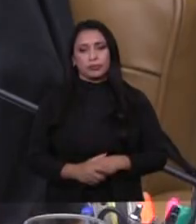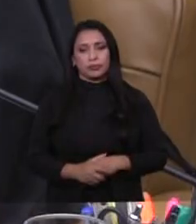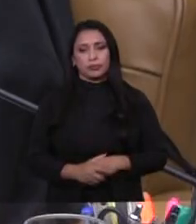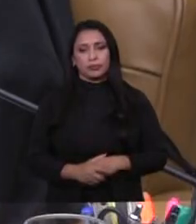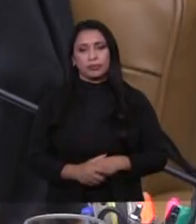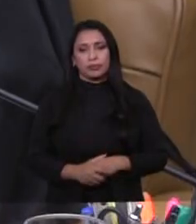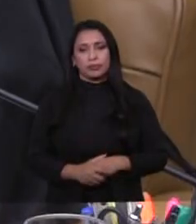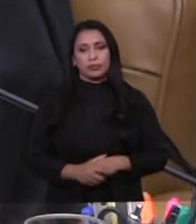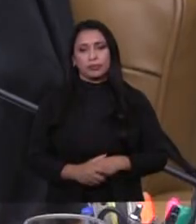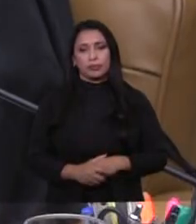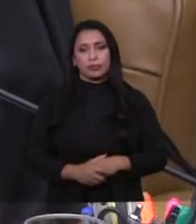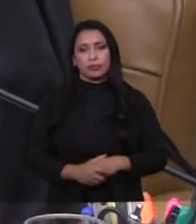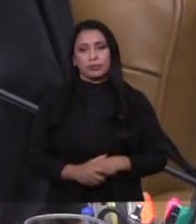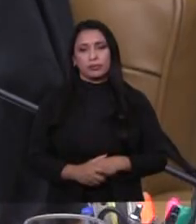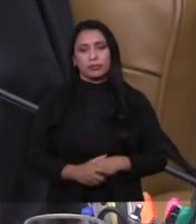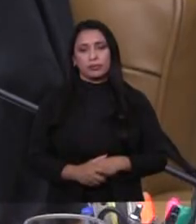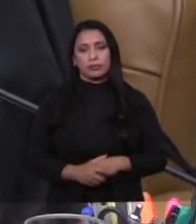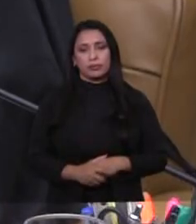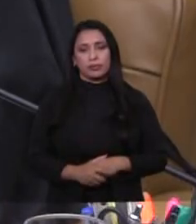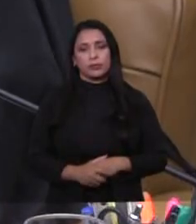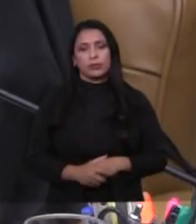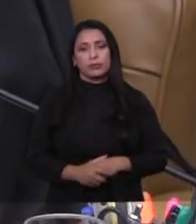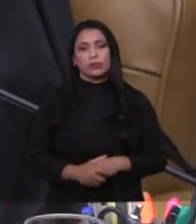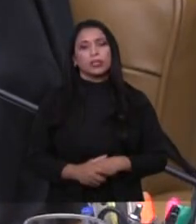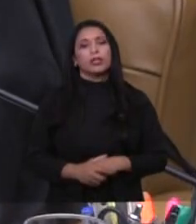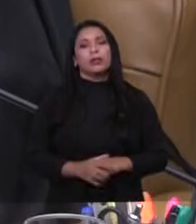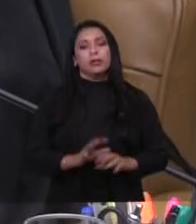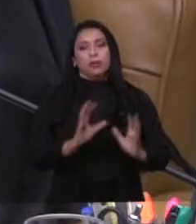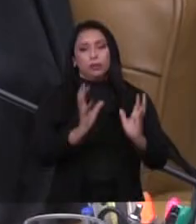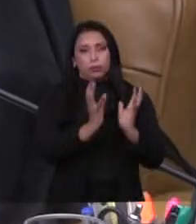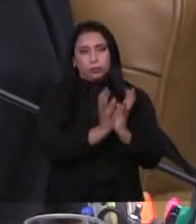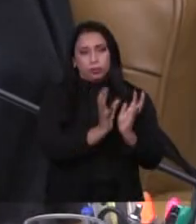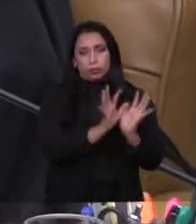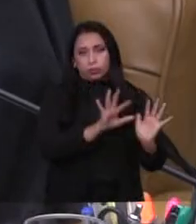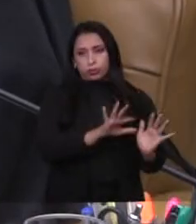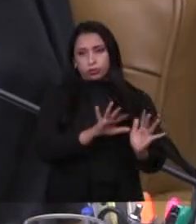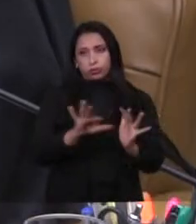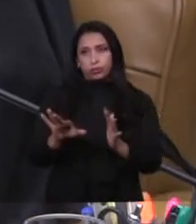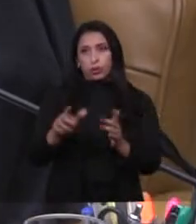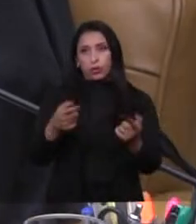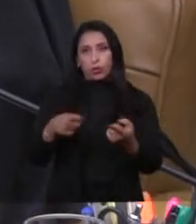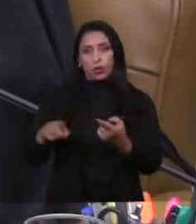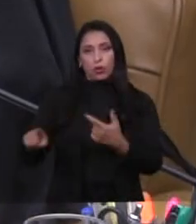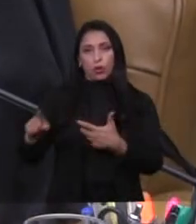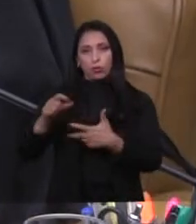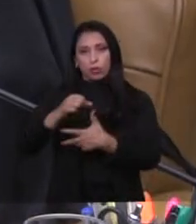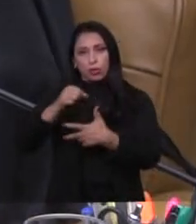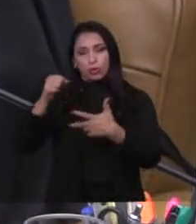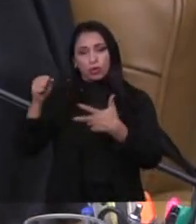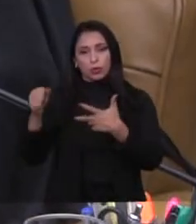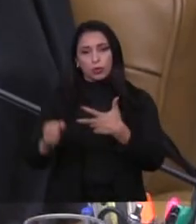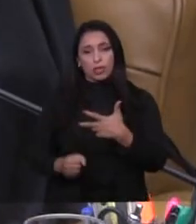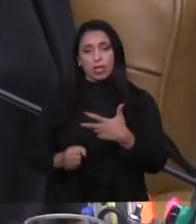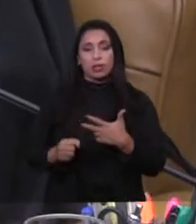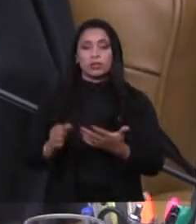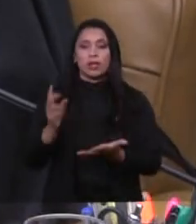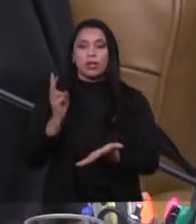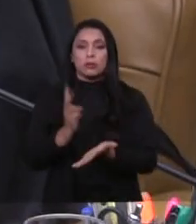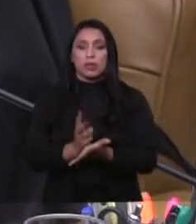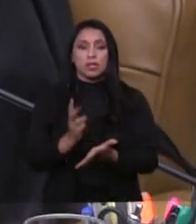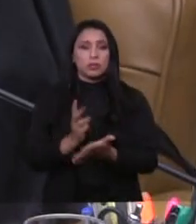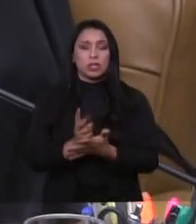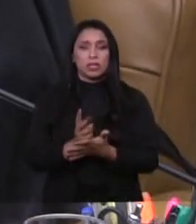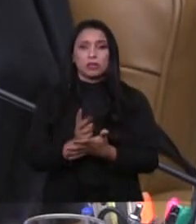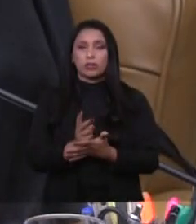houve turbação ao exercício dos poderes constitucionais, ainda que não tenha havido impedimento